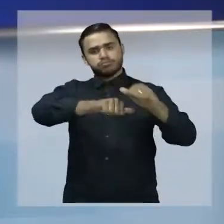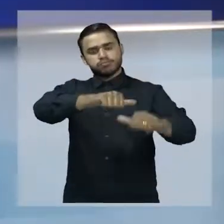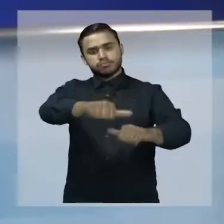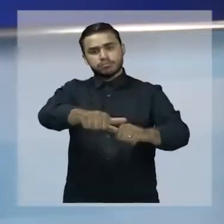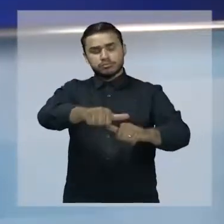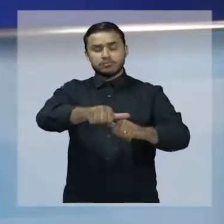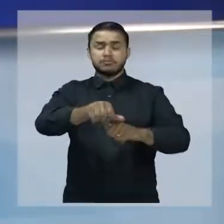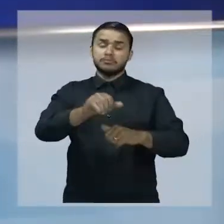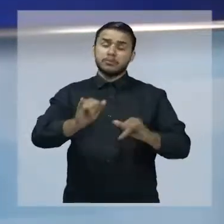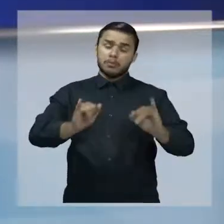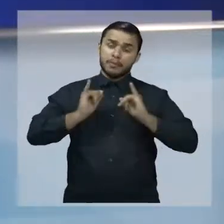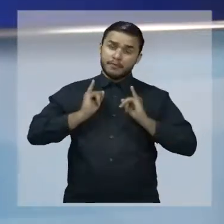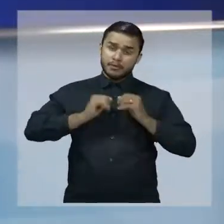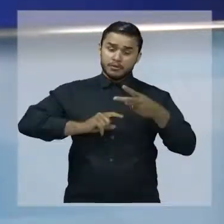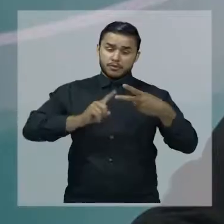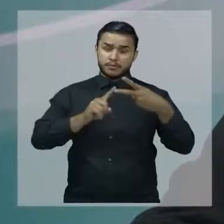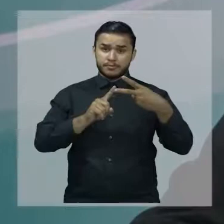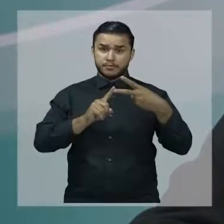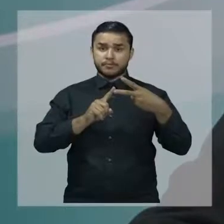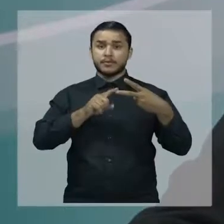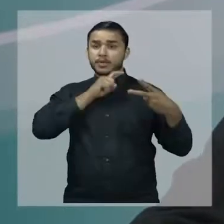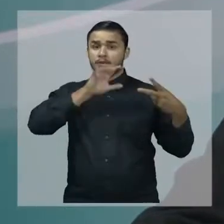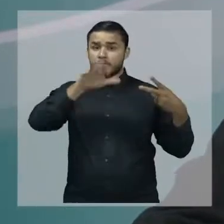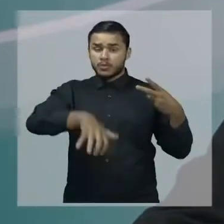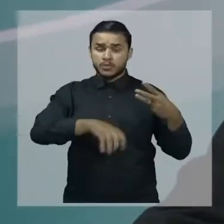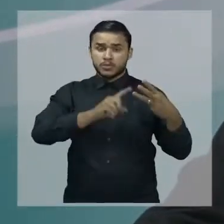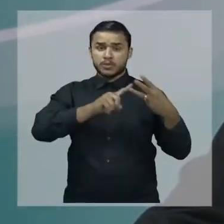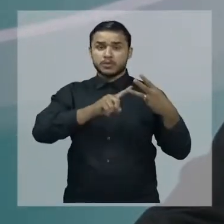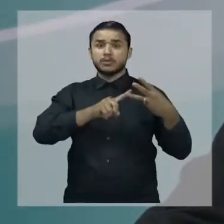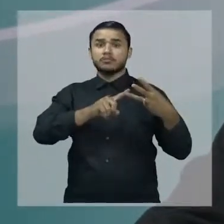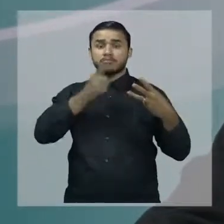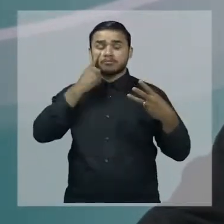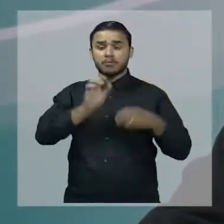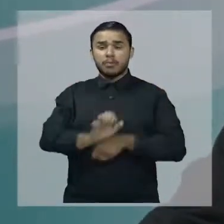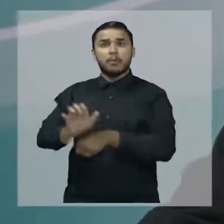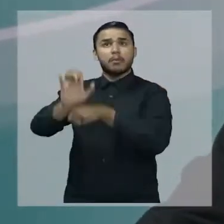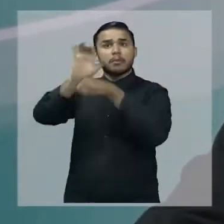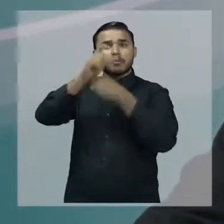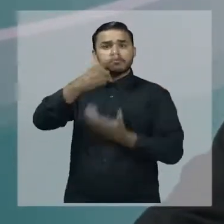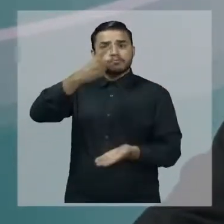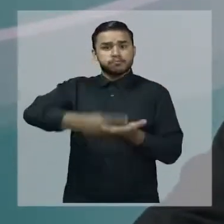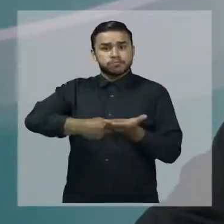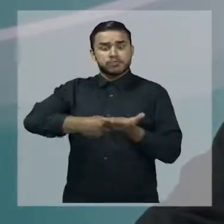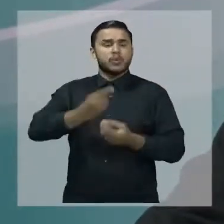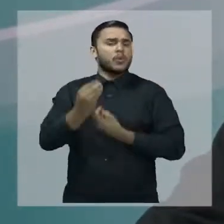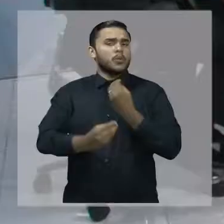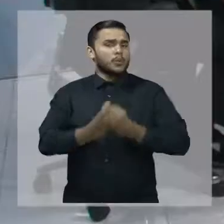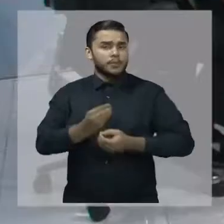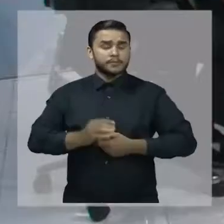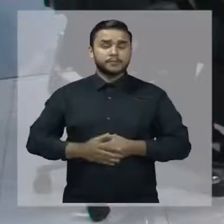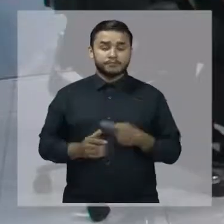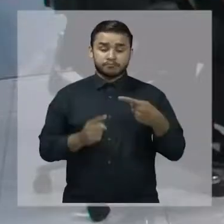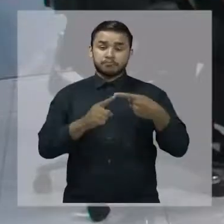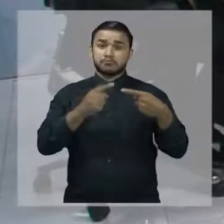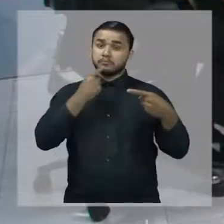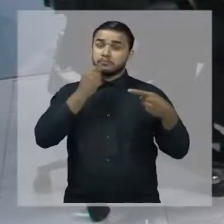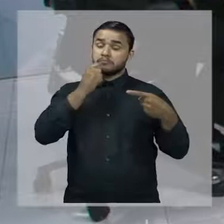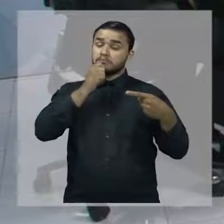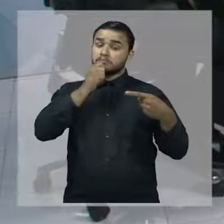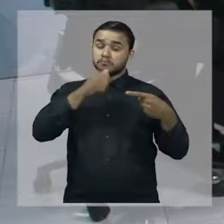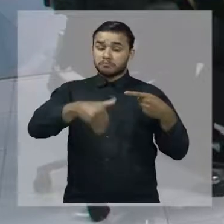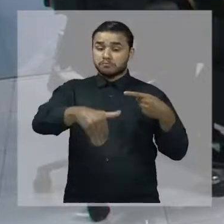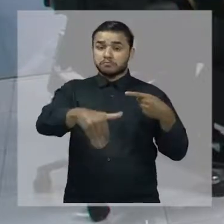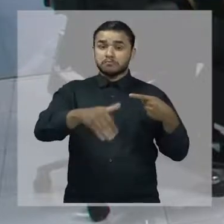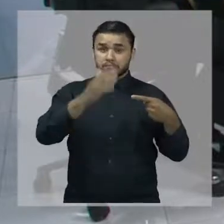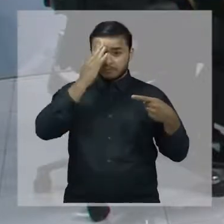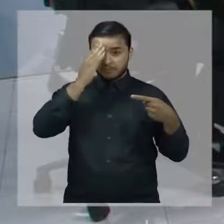menos 3 a saber: reforma da Previdência, reforma tributária e o novo Pacto Federativo. A da Previdência, com previsão